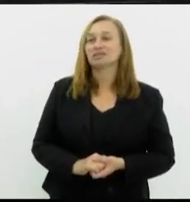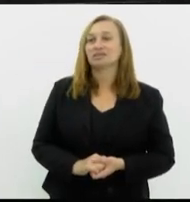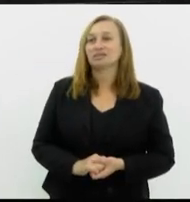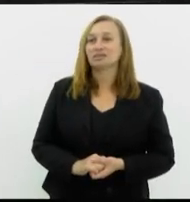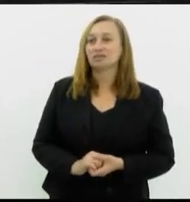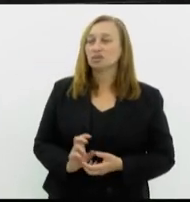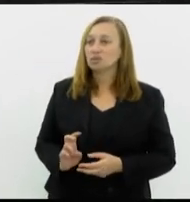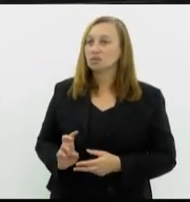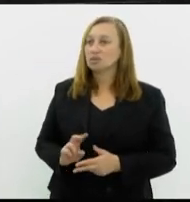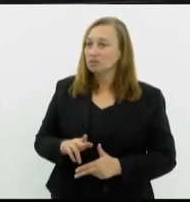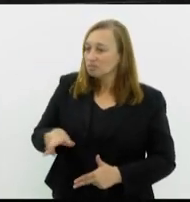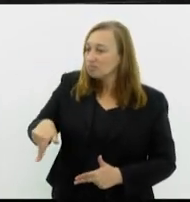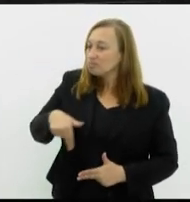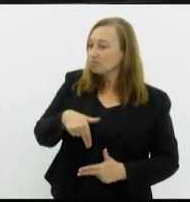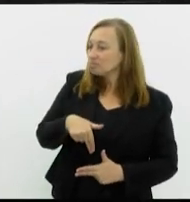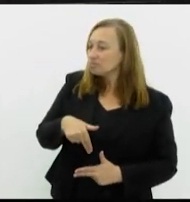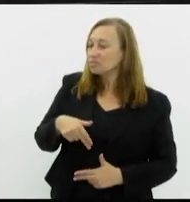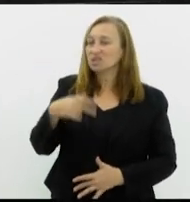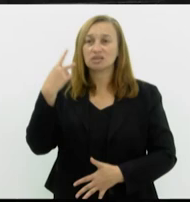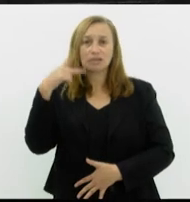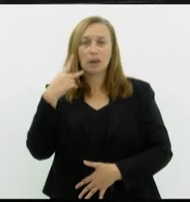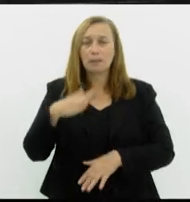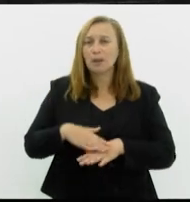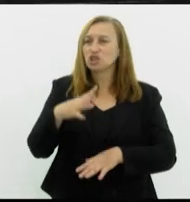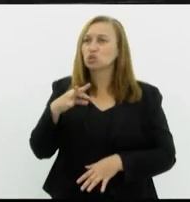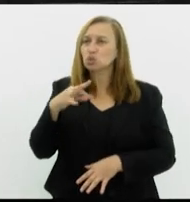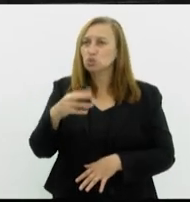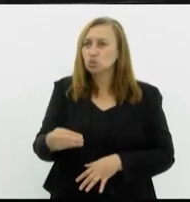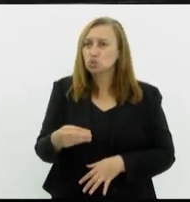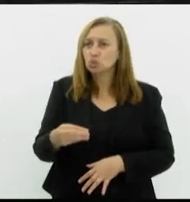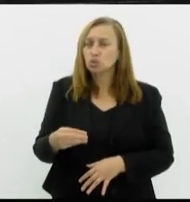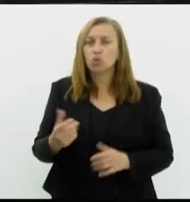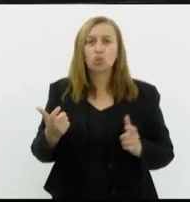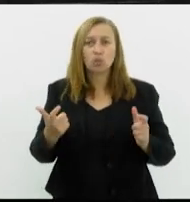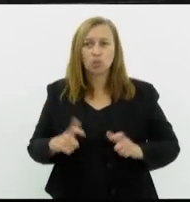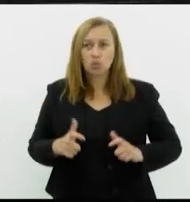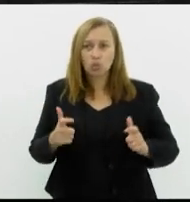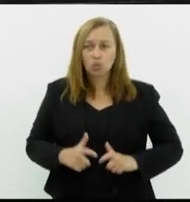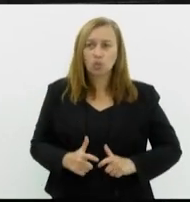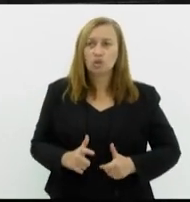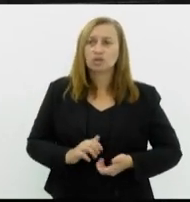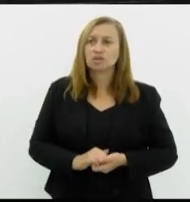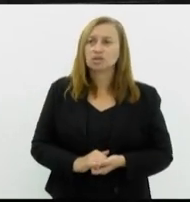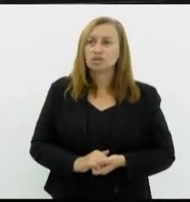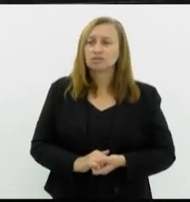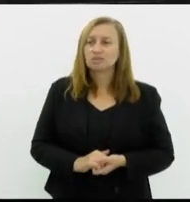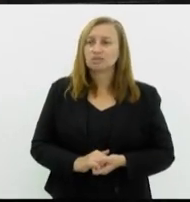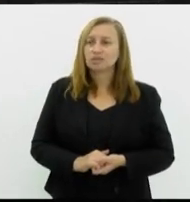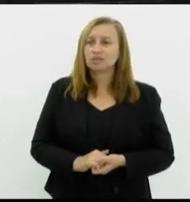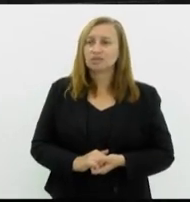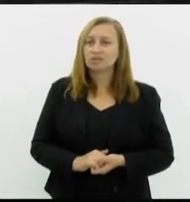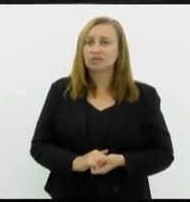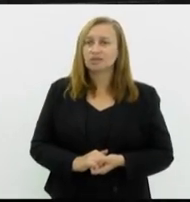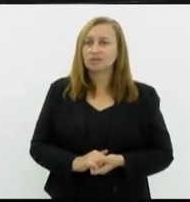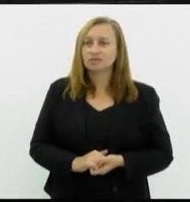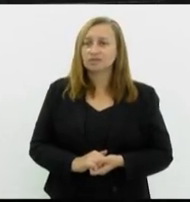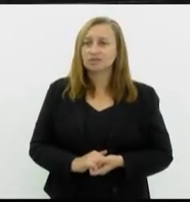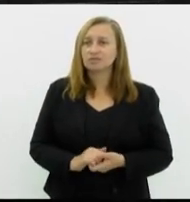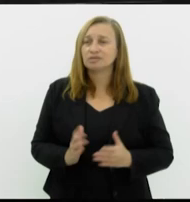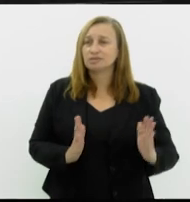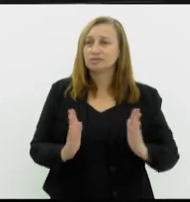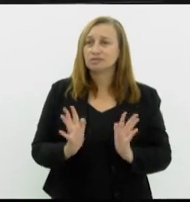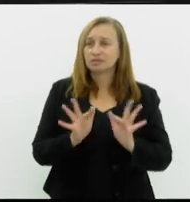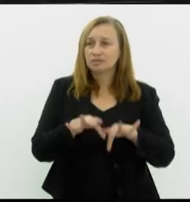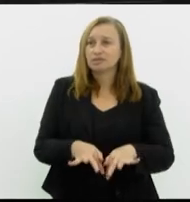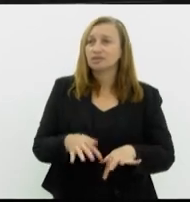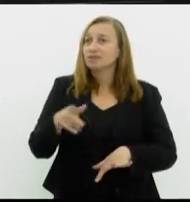assento aqui nesse parlamento, mas, mais que tudo, tomar lugar nessa tribuna, no expediente final, para